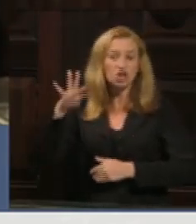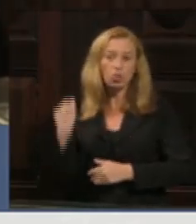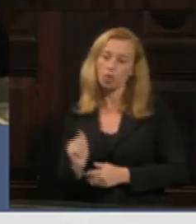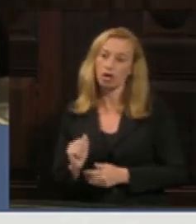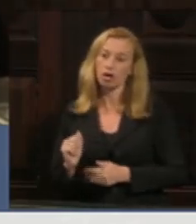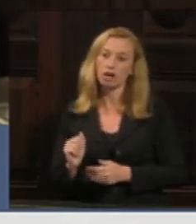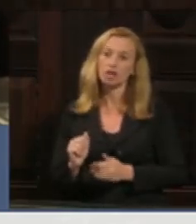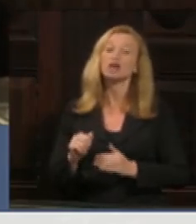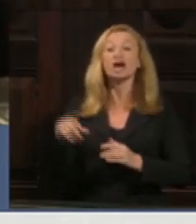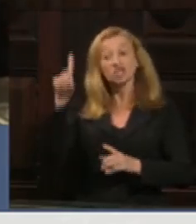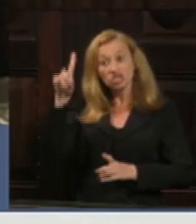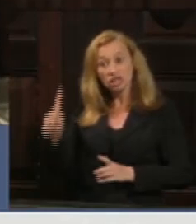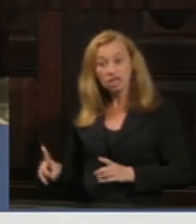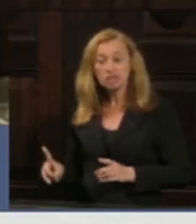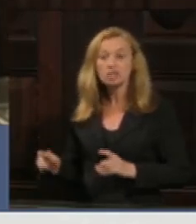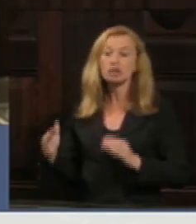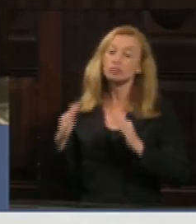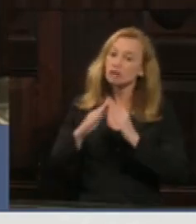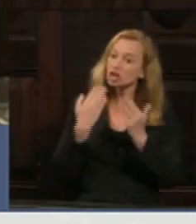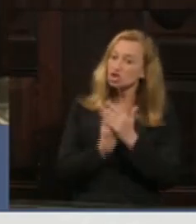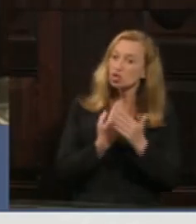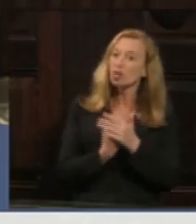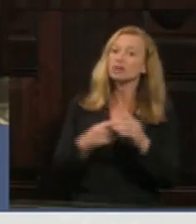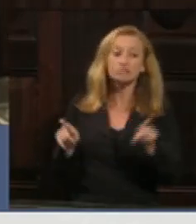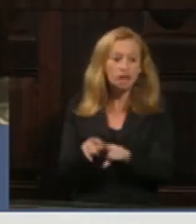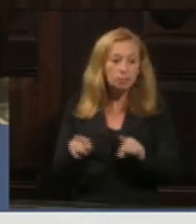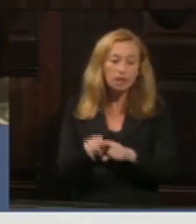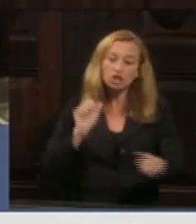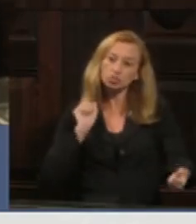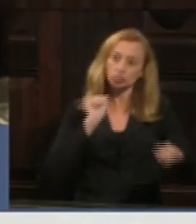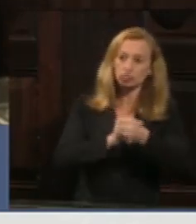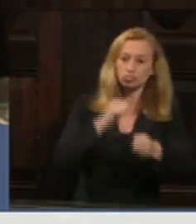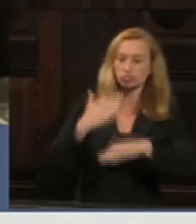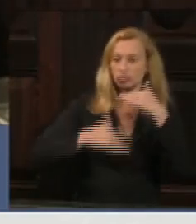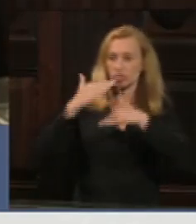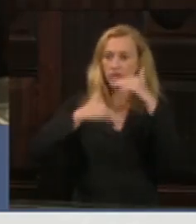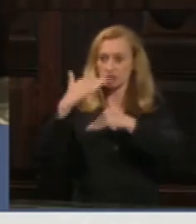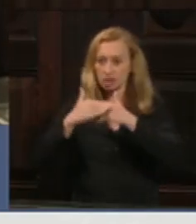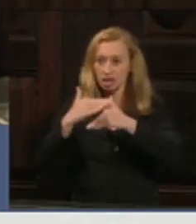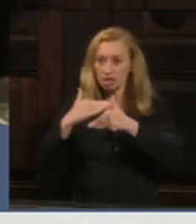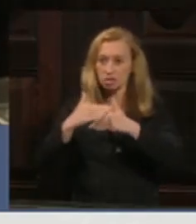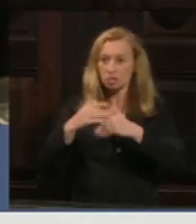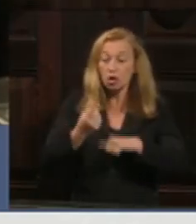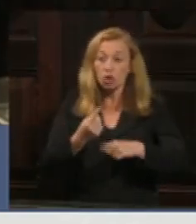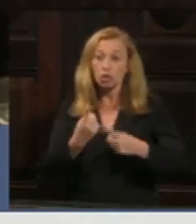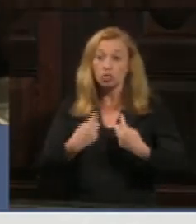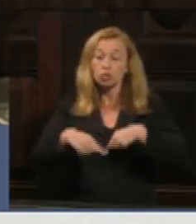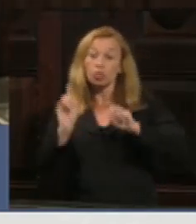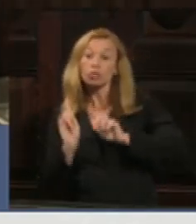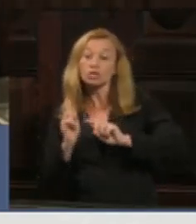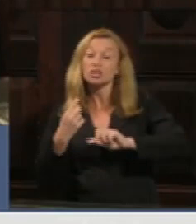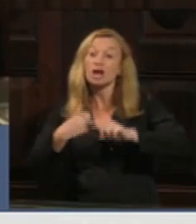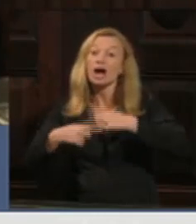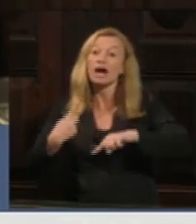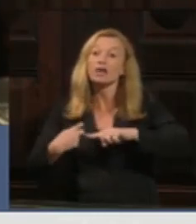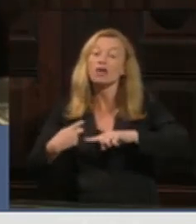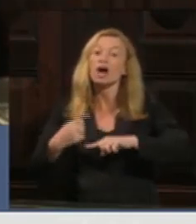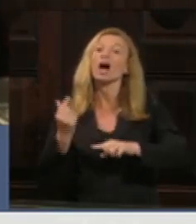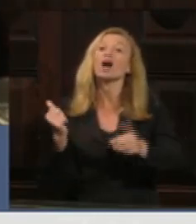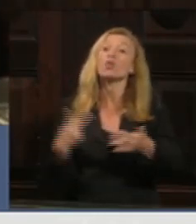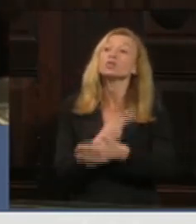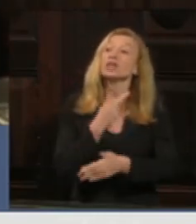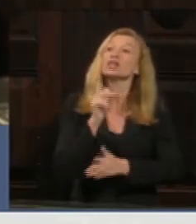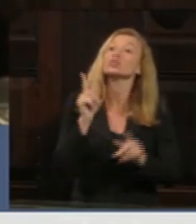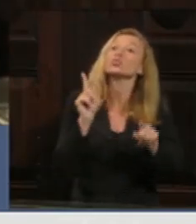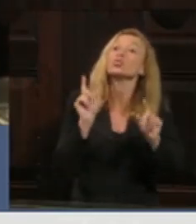direções escolares têm que ser também protagonistas desse processo, e do contrário, acontece o problema que a gente está vendo no